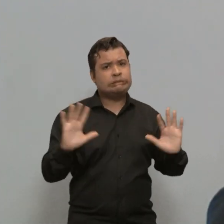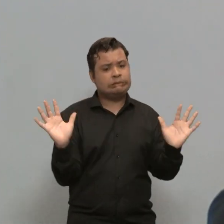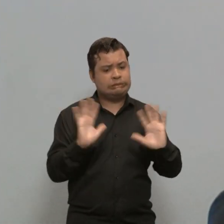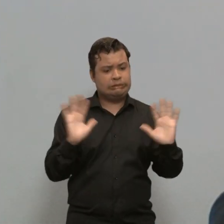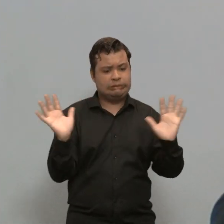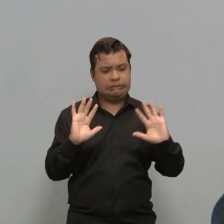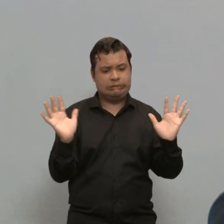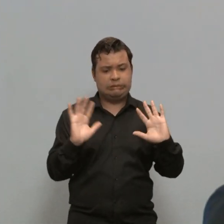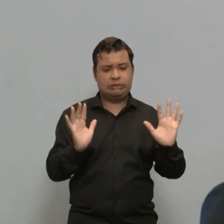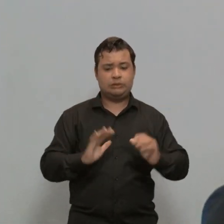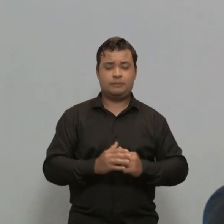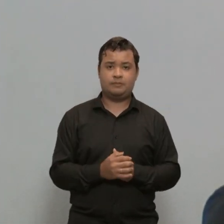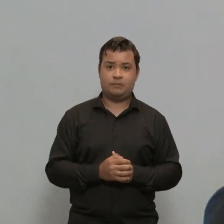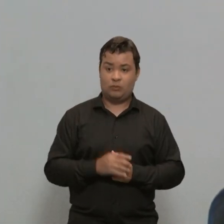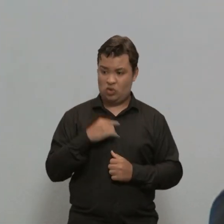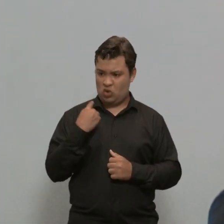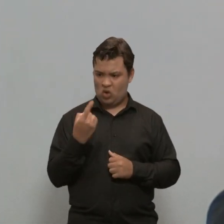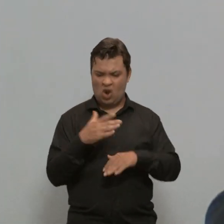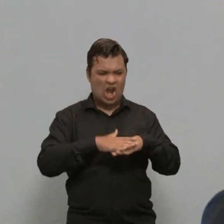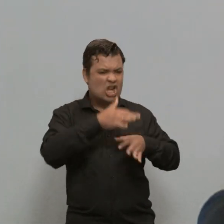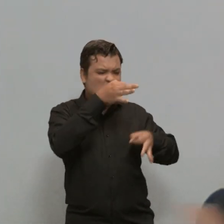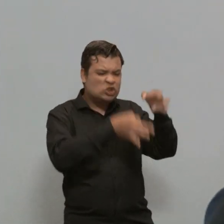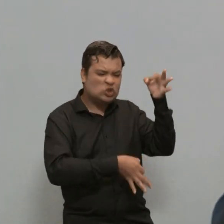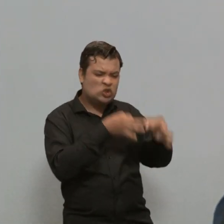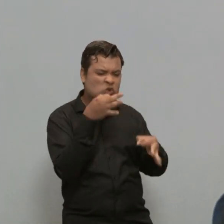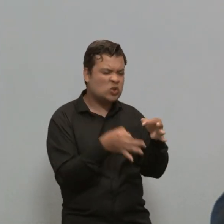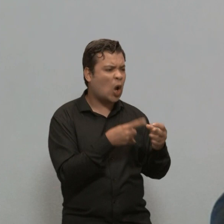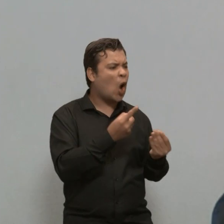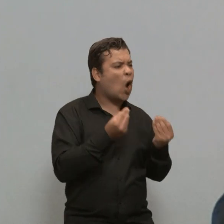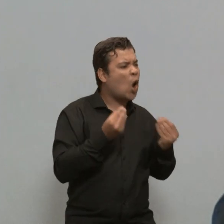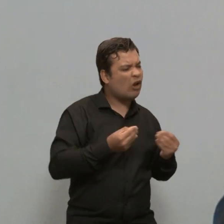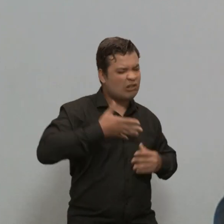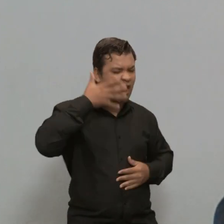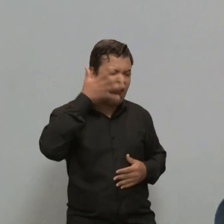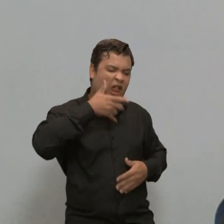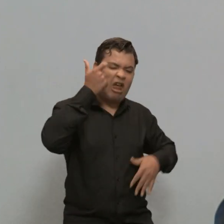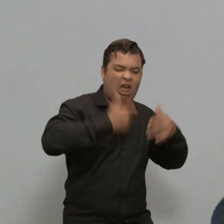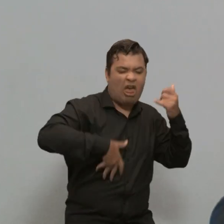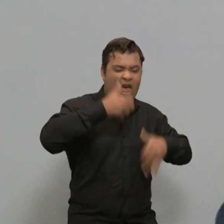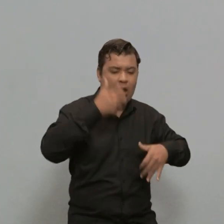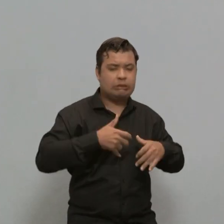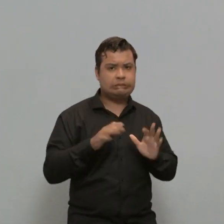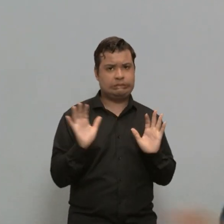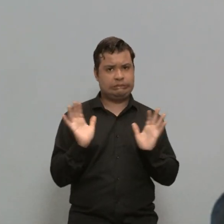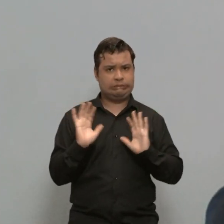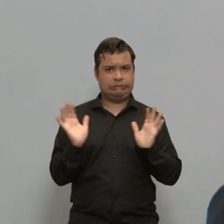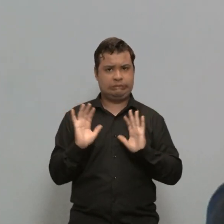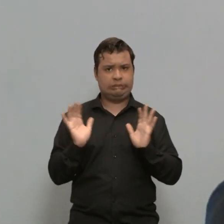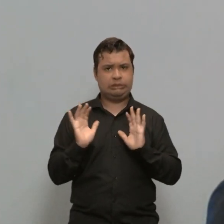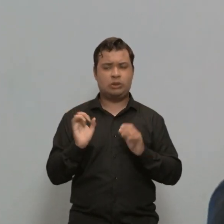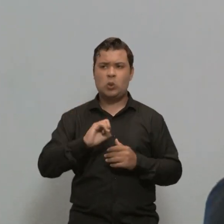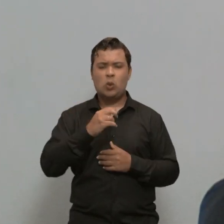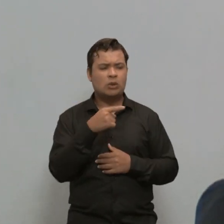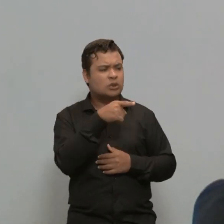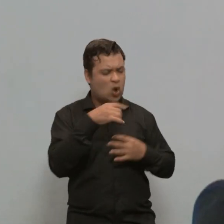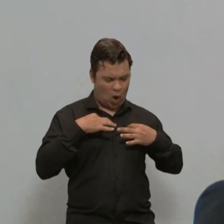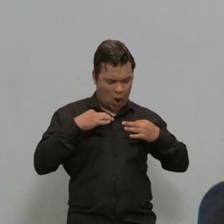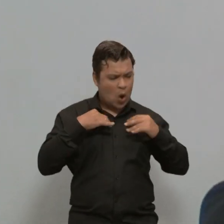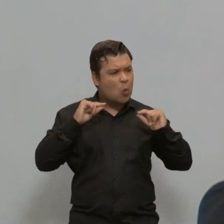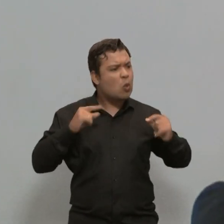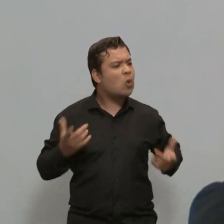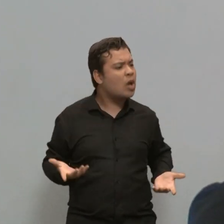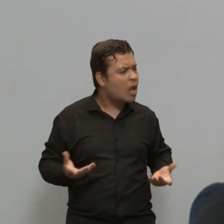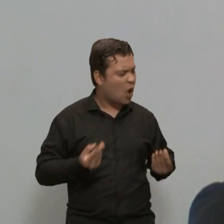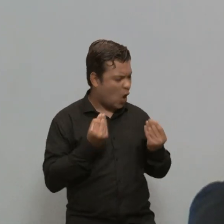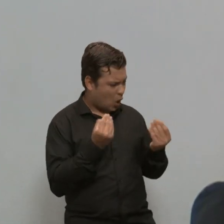saúde, emitirmos nenhum julgamento de valor, questionar o que a pessoa estava fazendo, ou que roupa ela estava usando.